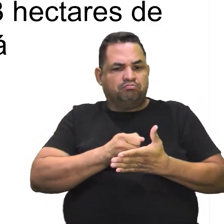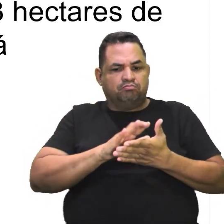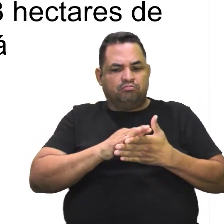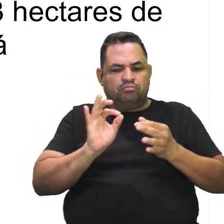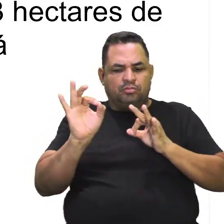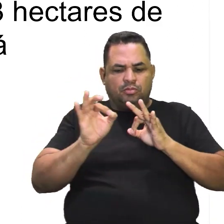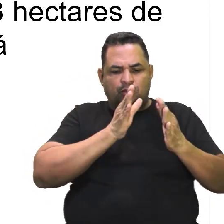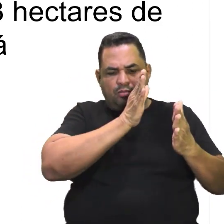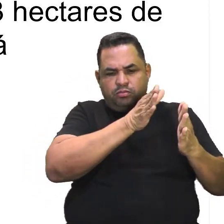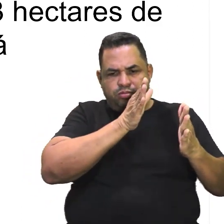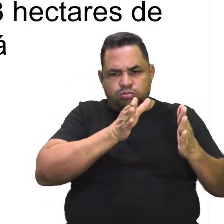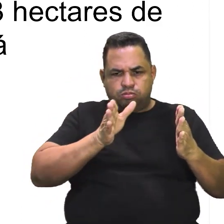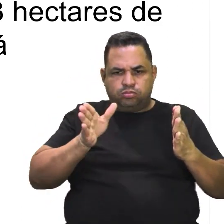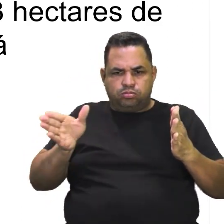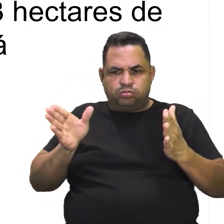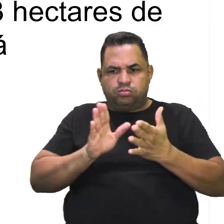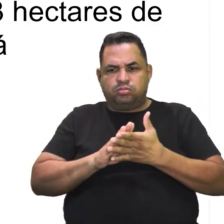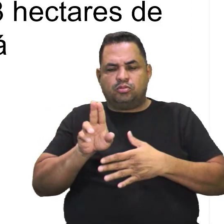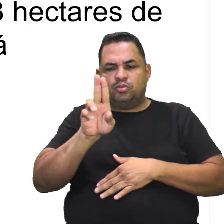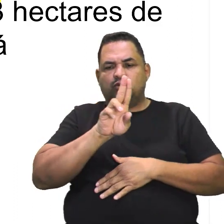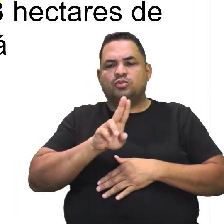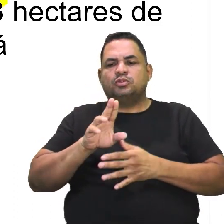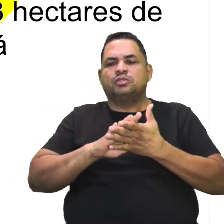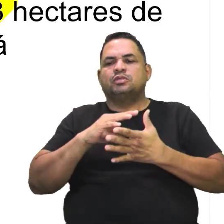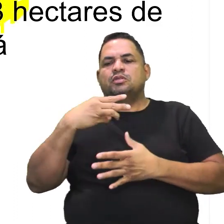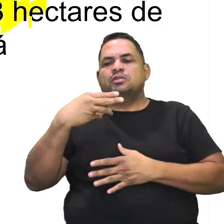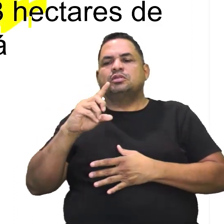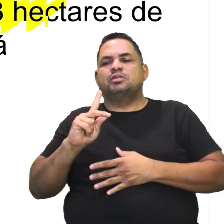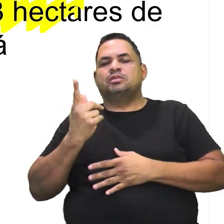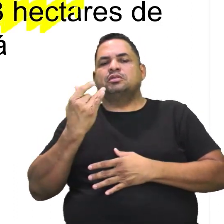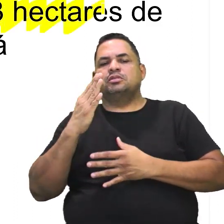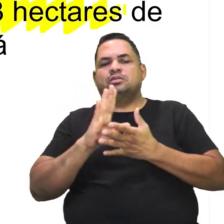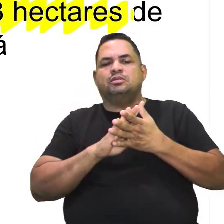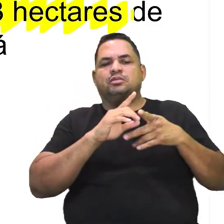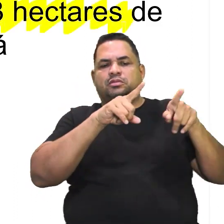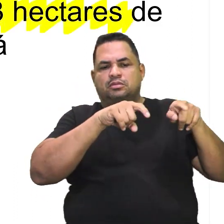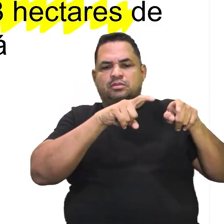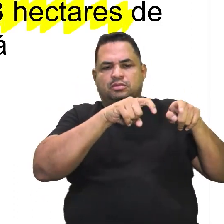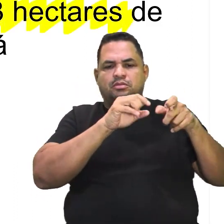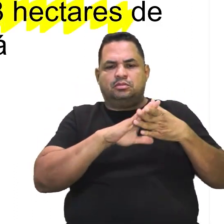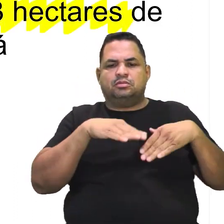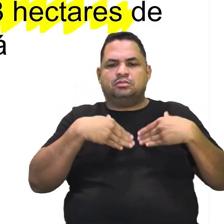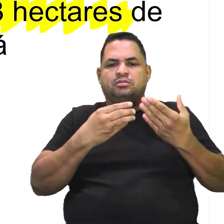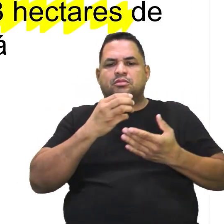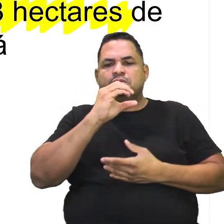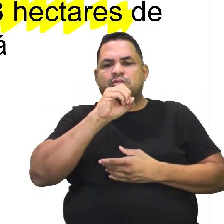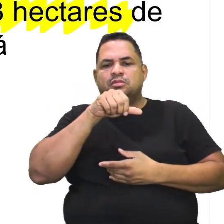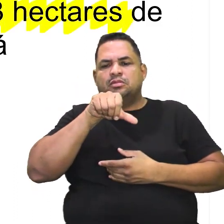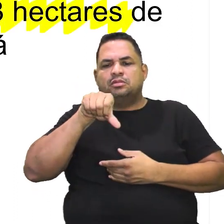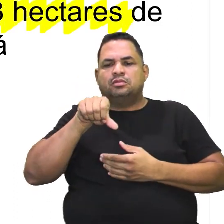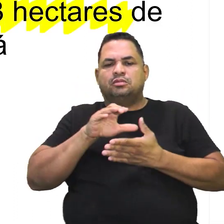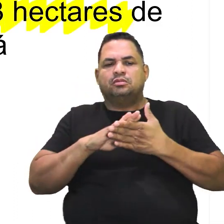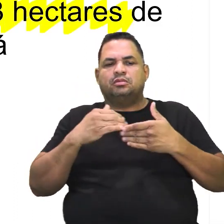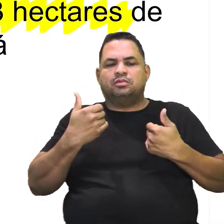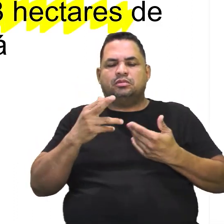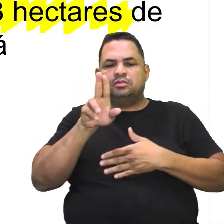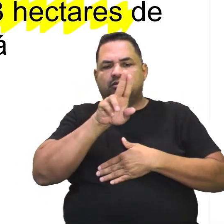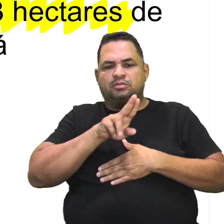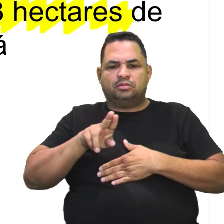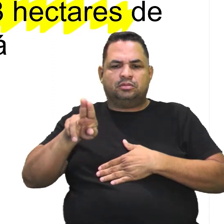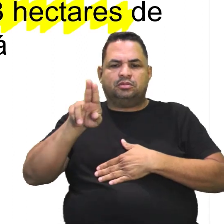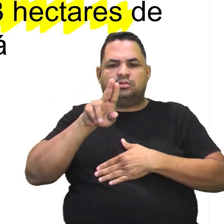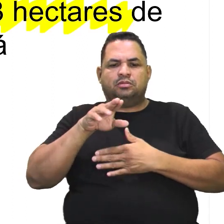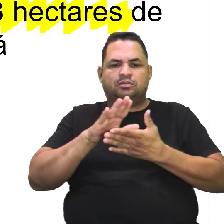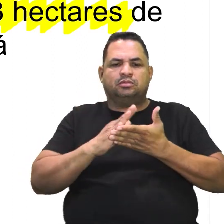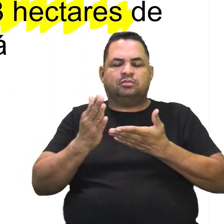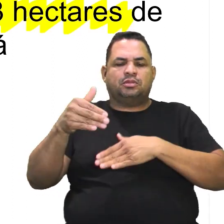um loteamento utilizando 3 hectares de sua fazenda, dos quais 0,9